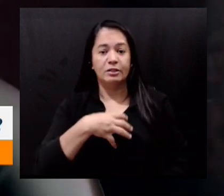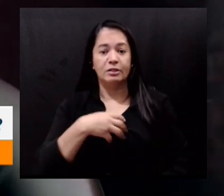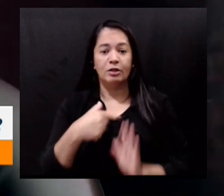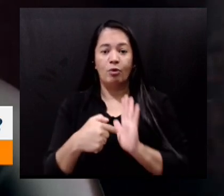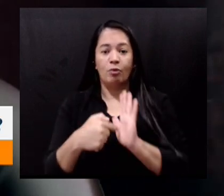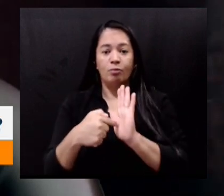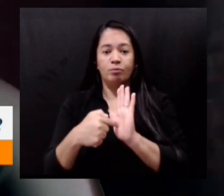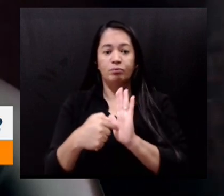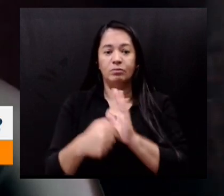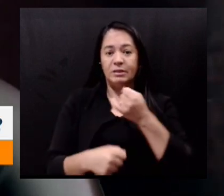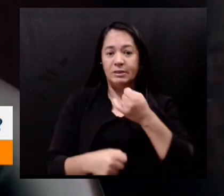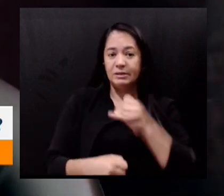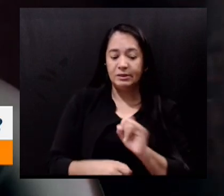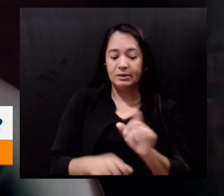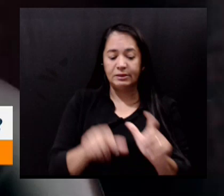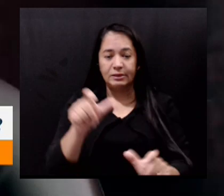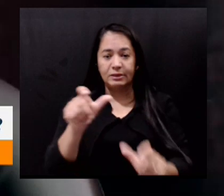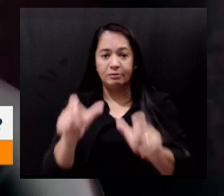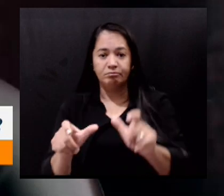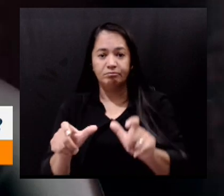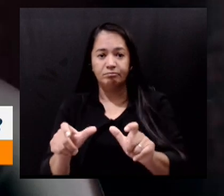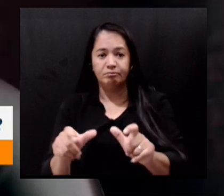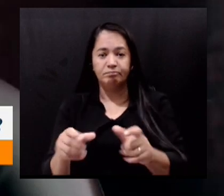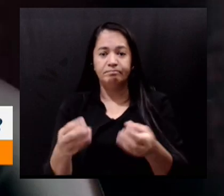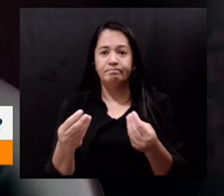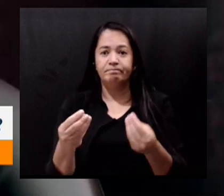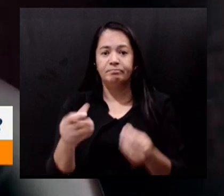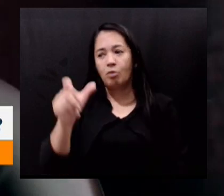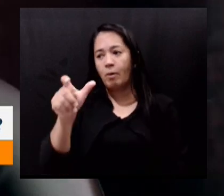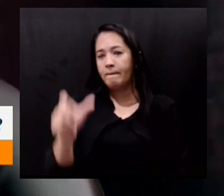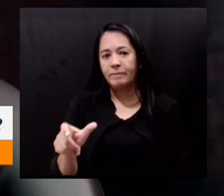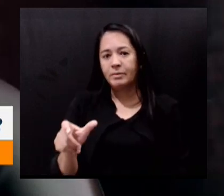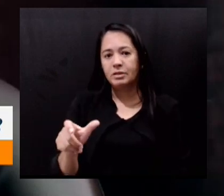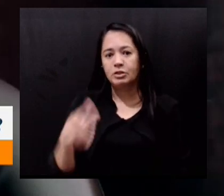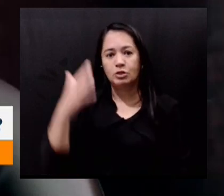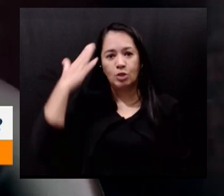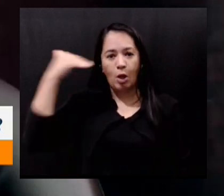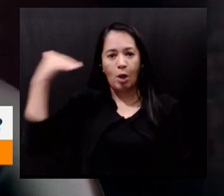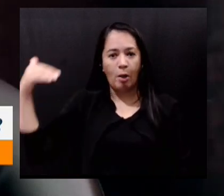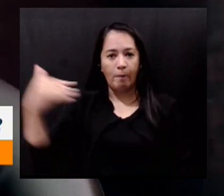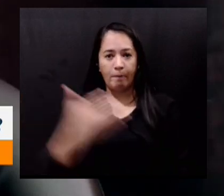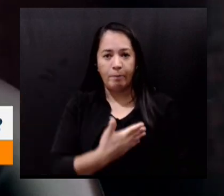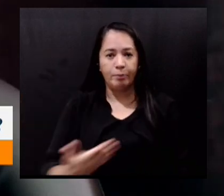está, uma pessoa pública, eh,